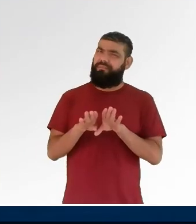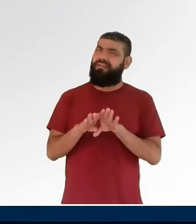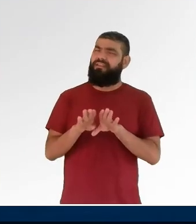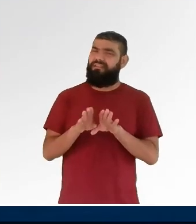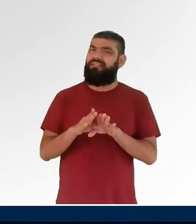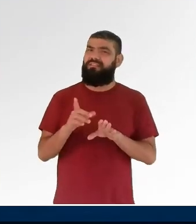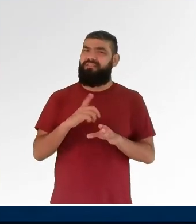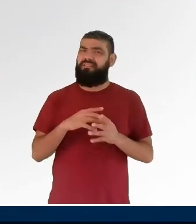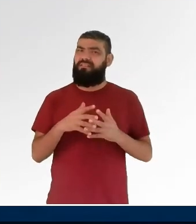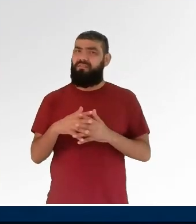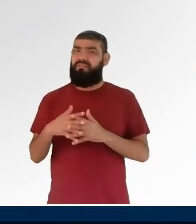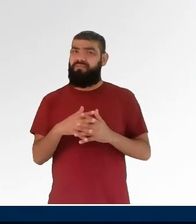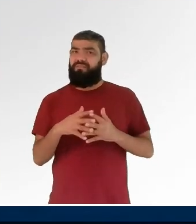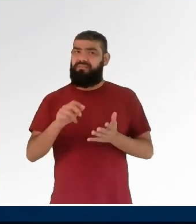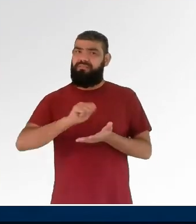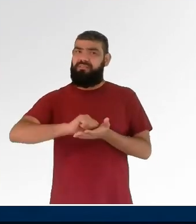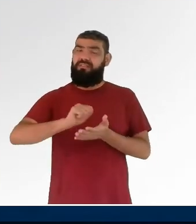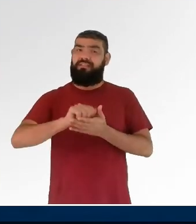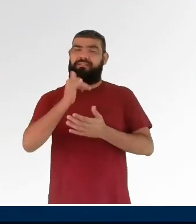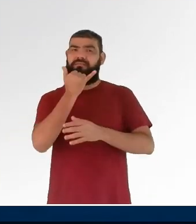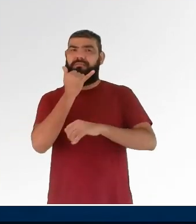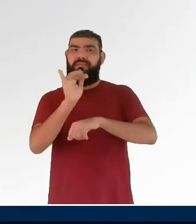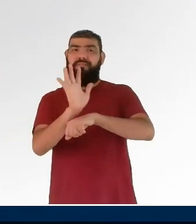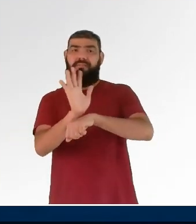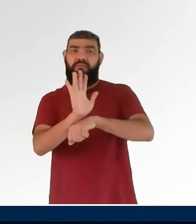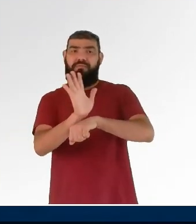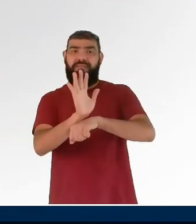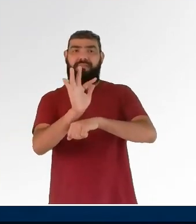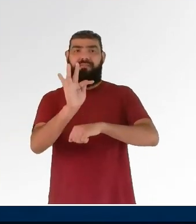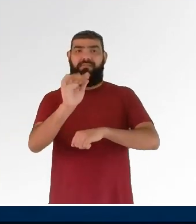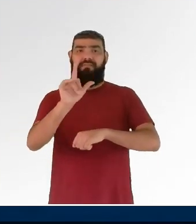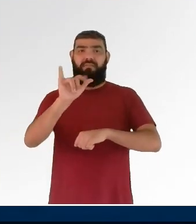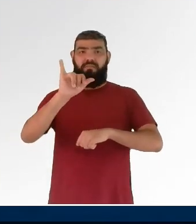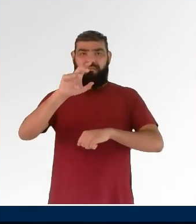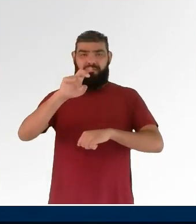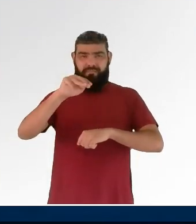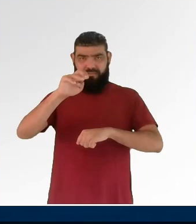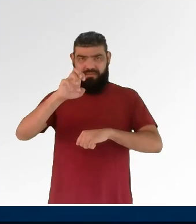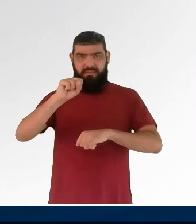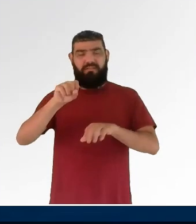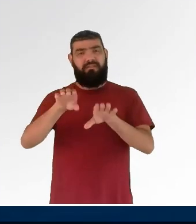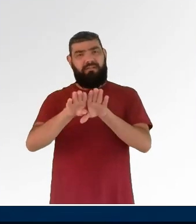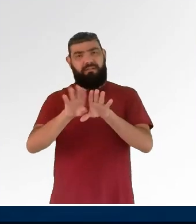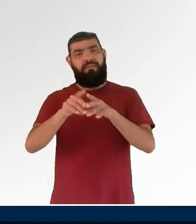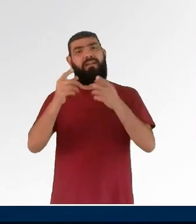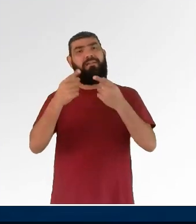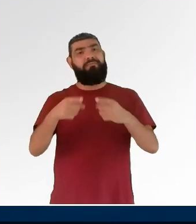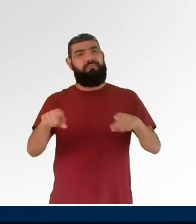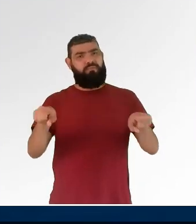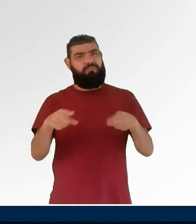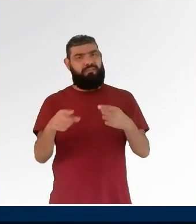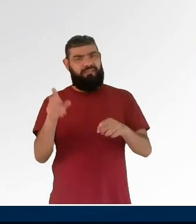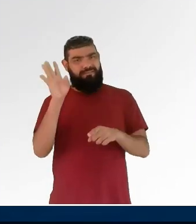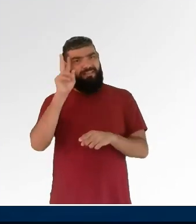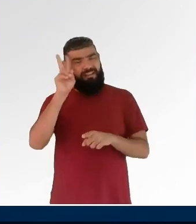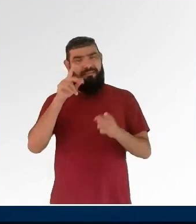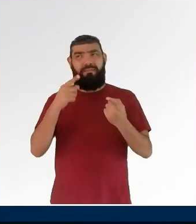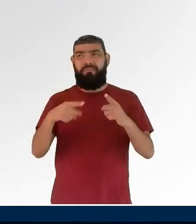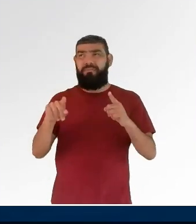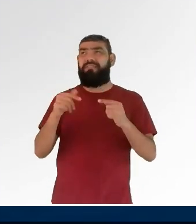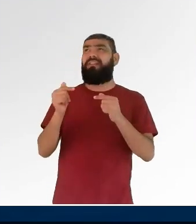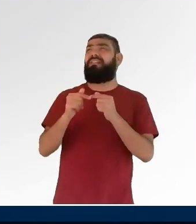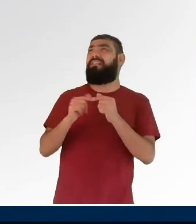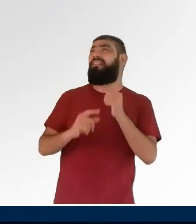ser escrita. Tem, começa a observar isso. E as músicas? Você se lembra de alguma música que tem uma